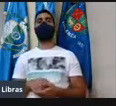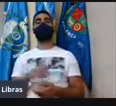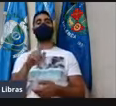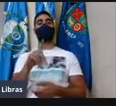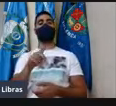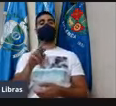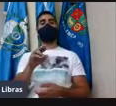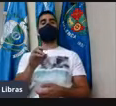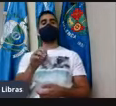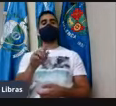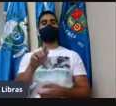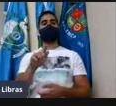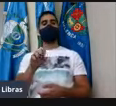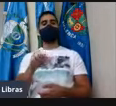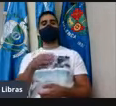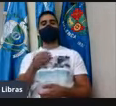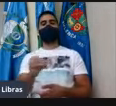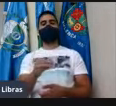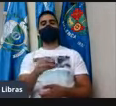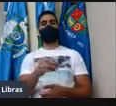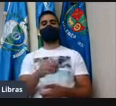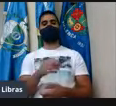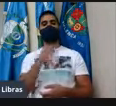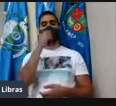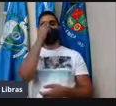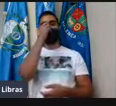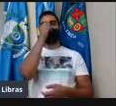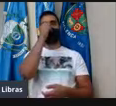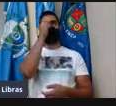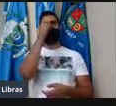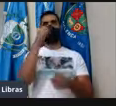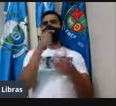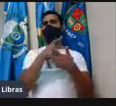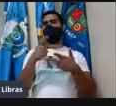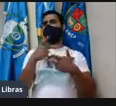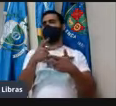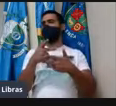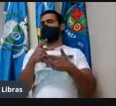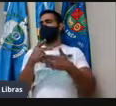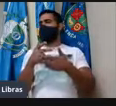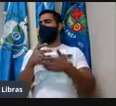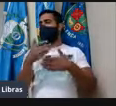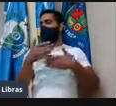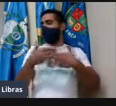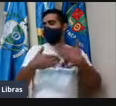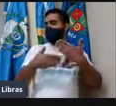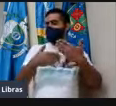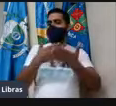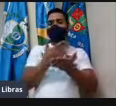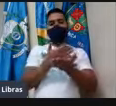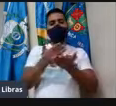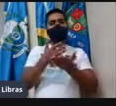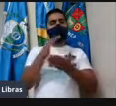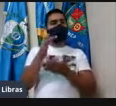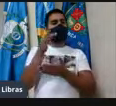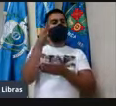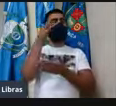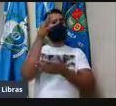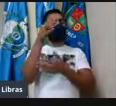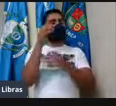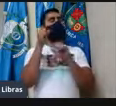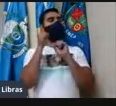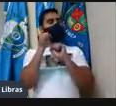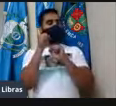progestão, vamos dizer assim, é uma coisa muito embrionária ainda. Está no começo, é uma coisa que no futuro pode